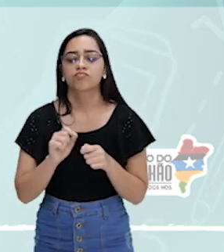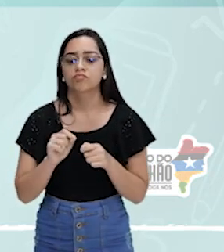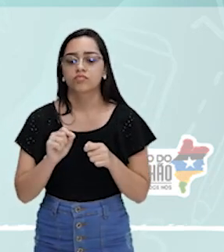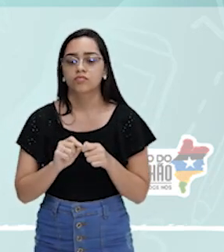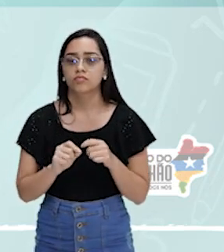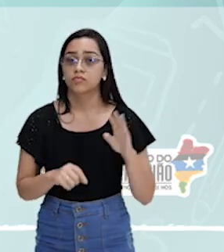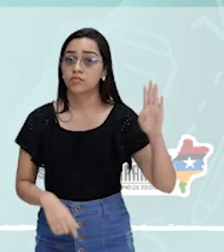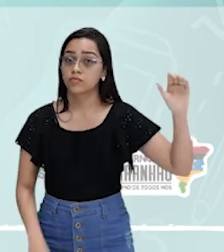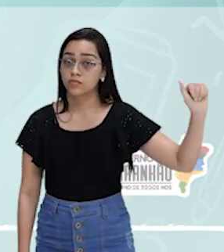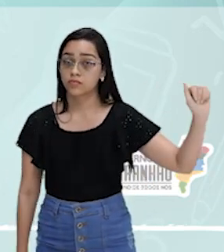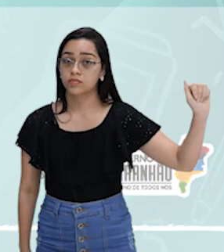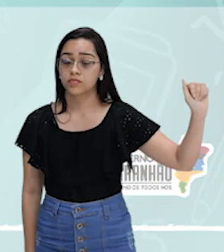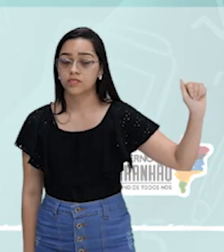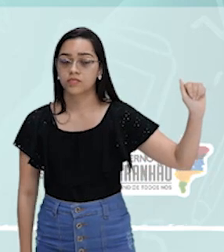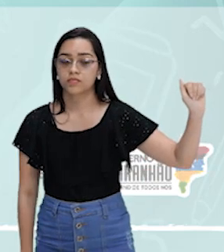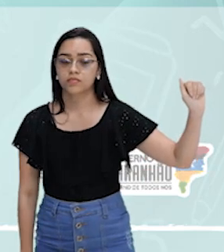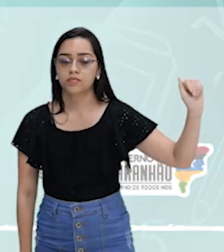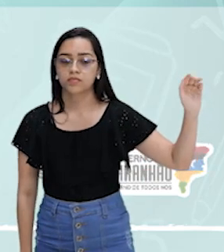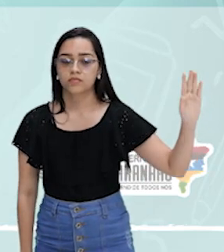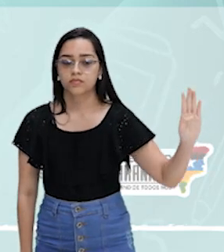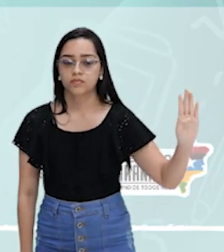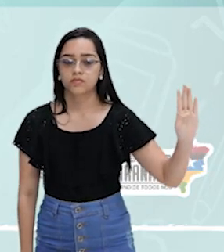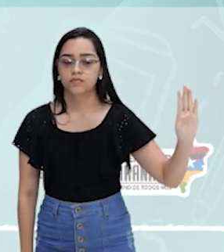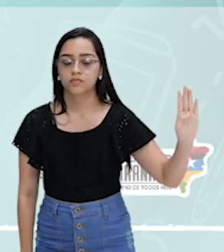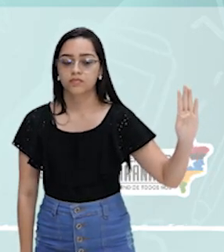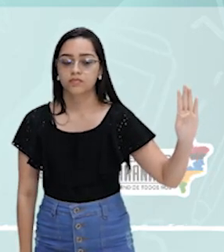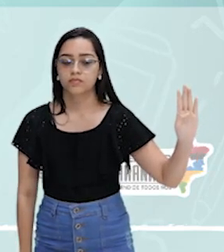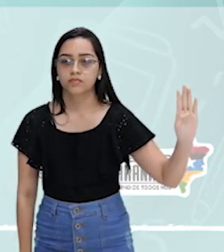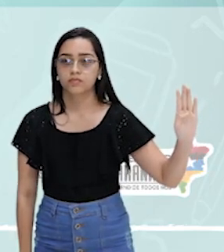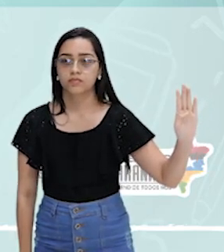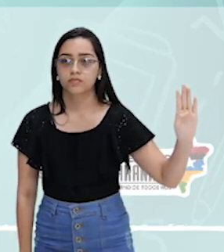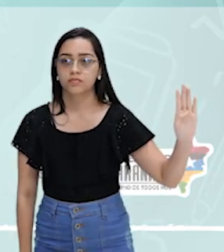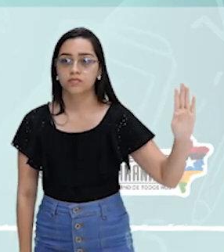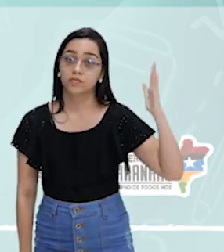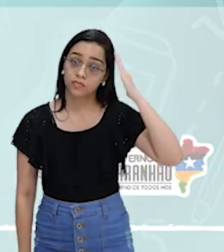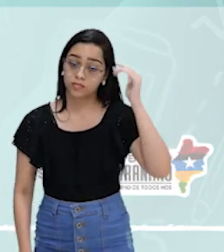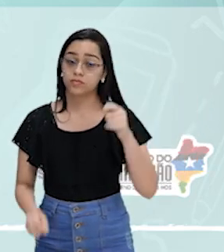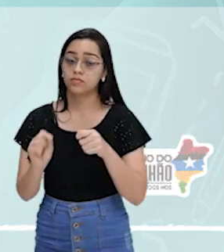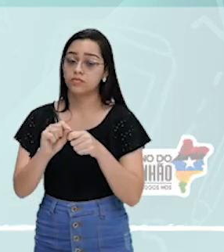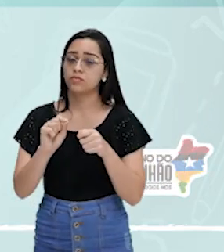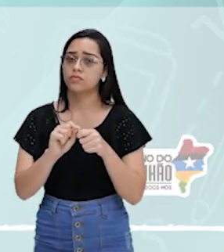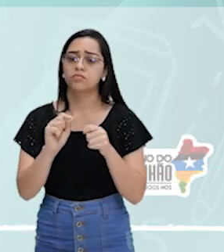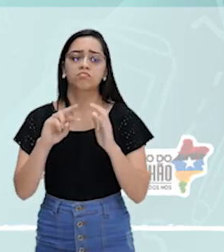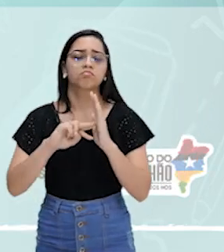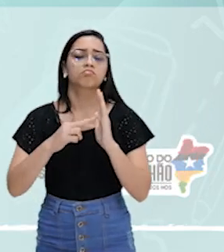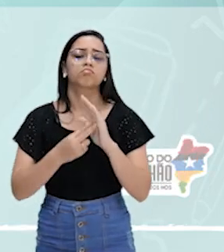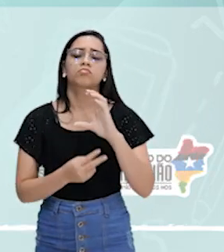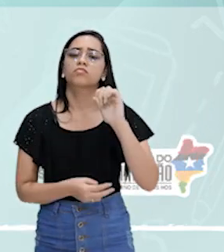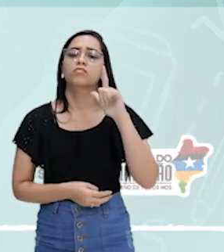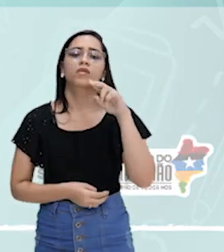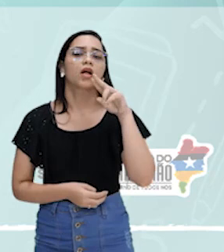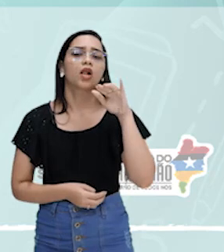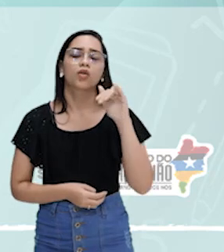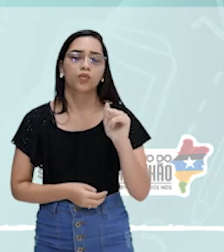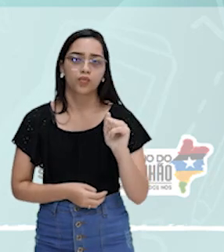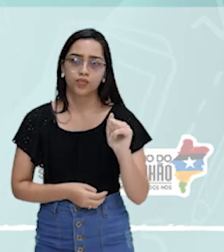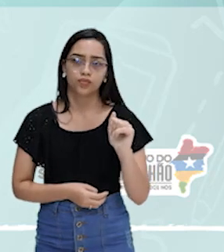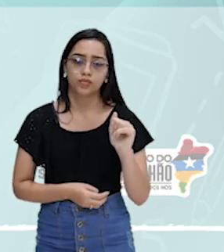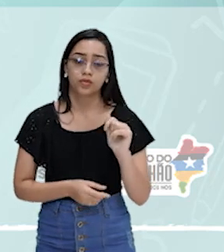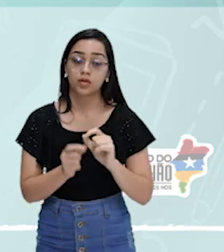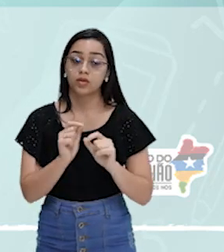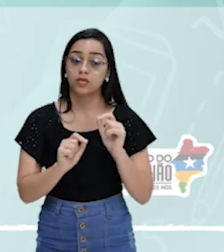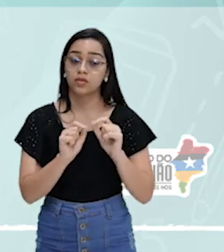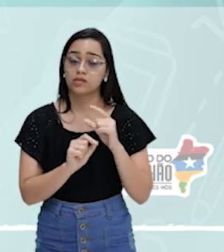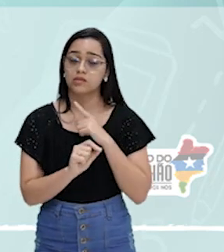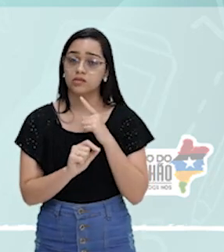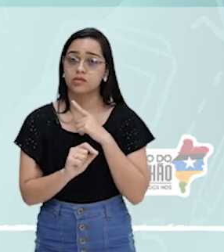Ele faz uma denúncia, ele faz uma calúnia, aí eu tenho que saber o que é calúnia, né? O que é calúnia, né? Calúnia é